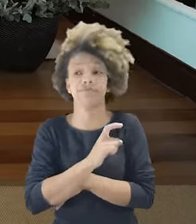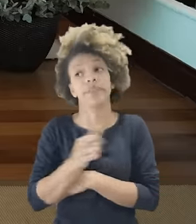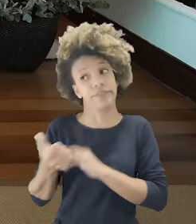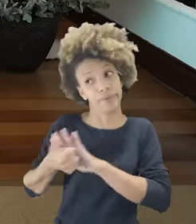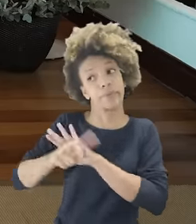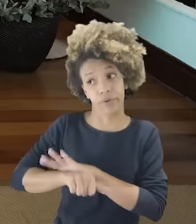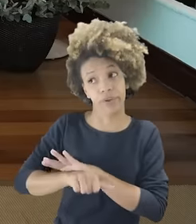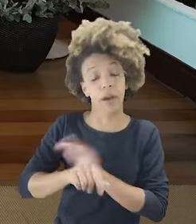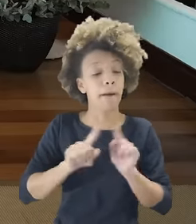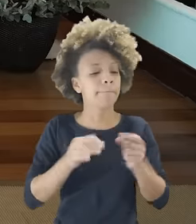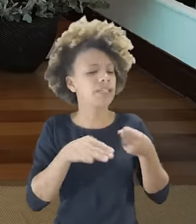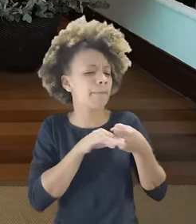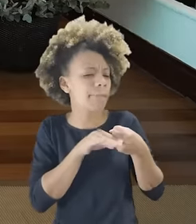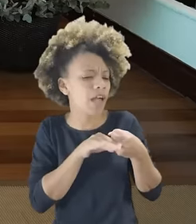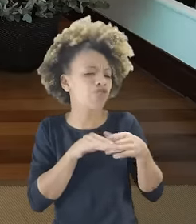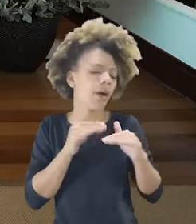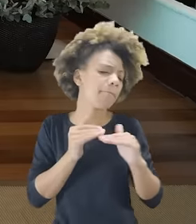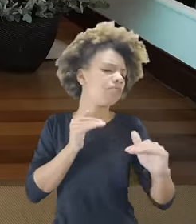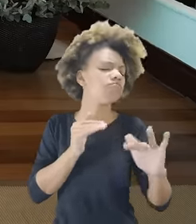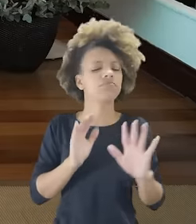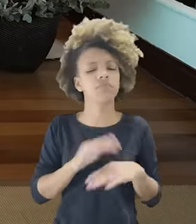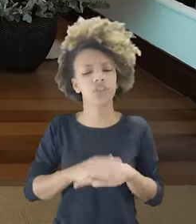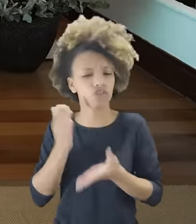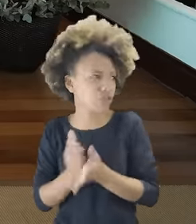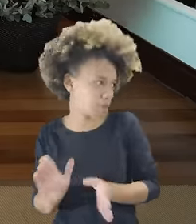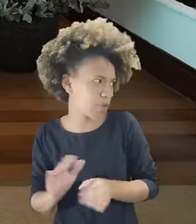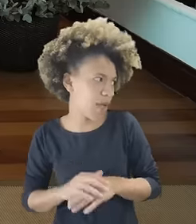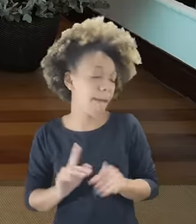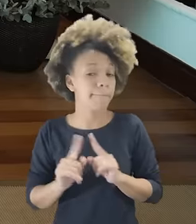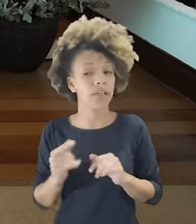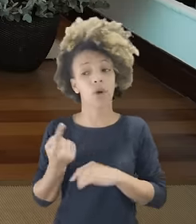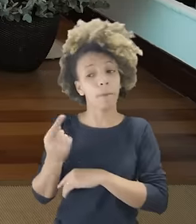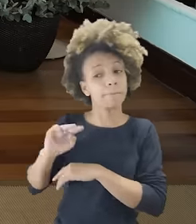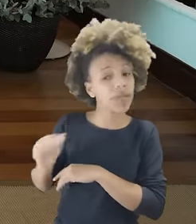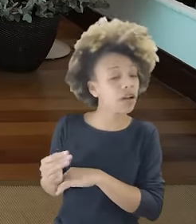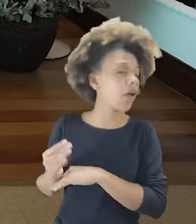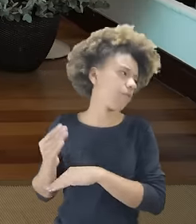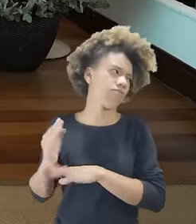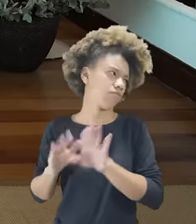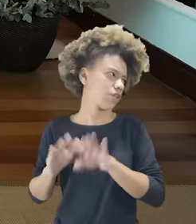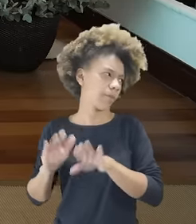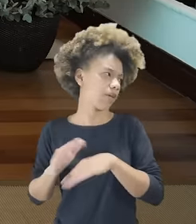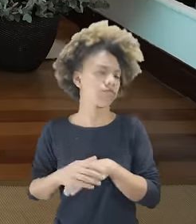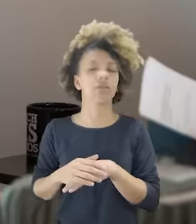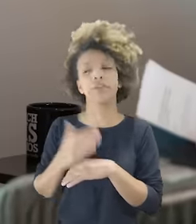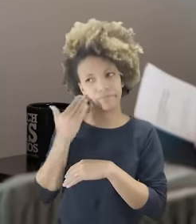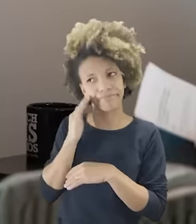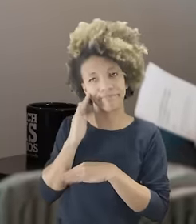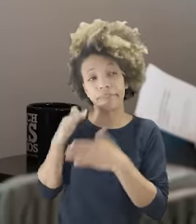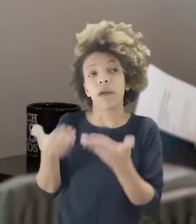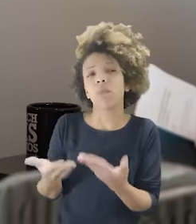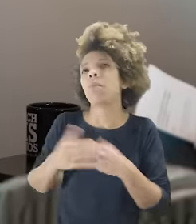gente pior agora se você é mediano você já diminui pela metade eu só quero ficar entre 1 milhão ainda isso você tá falando então assim